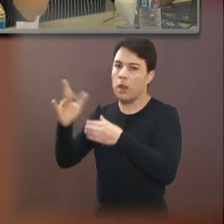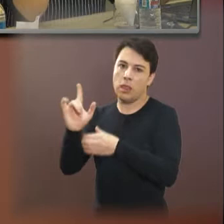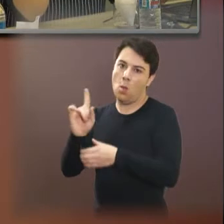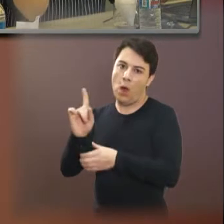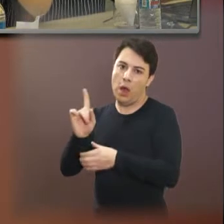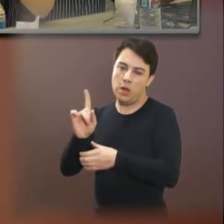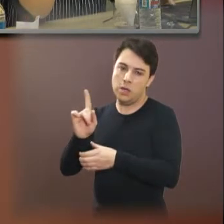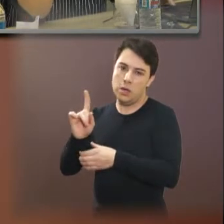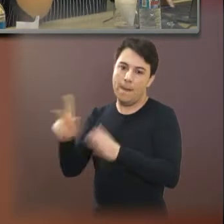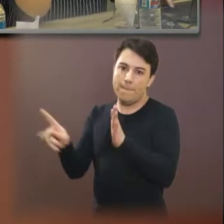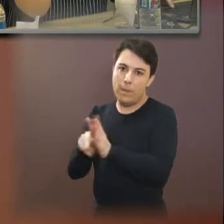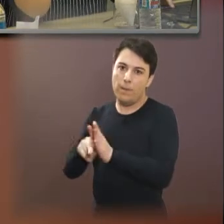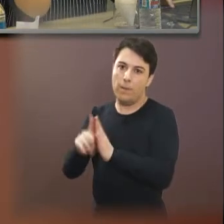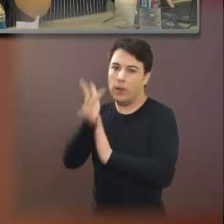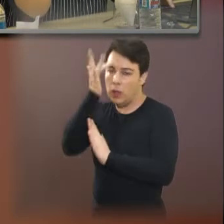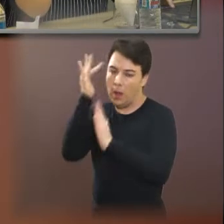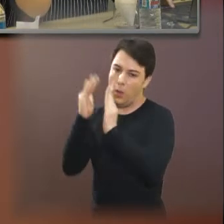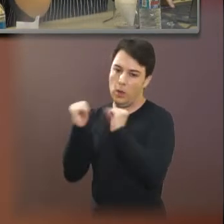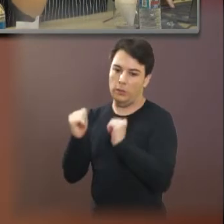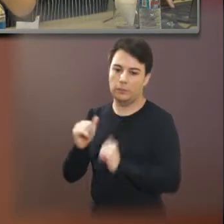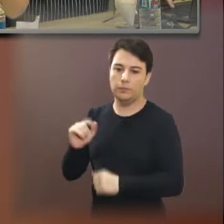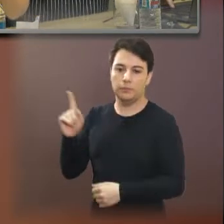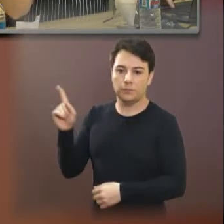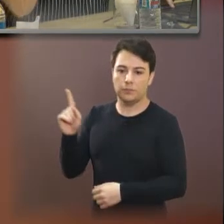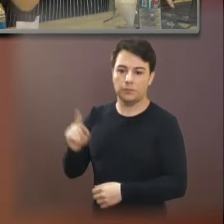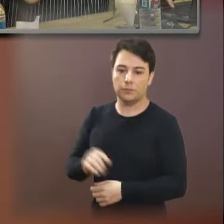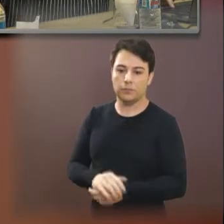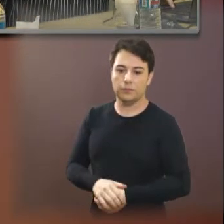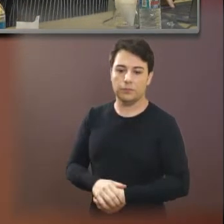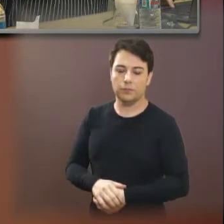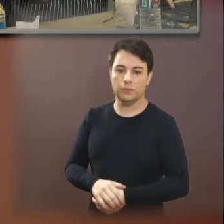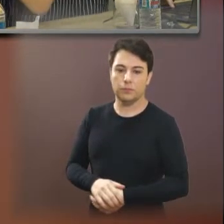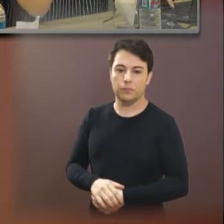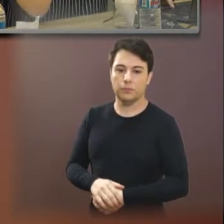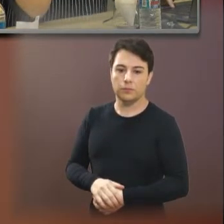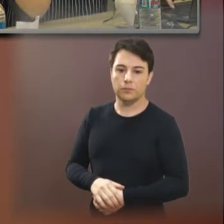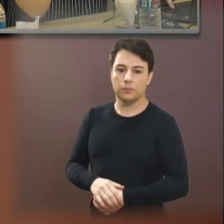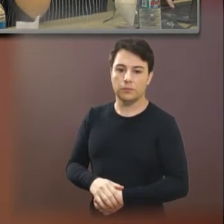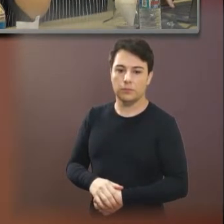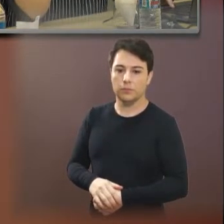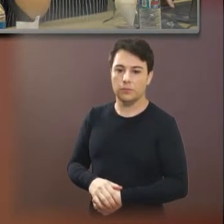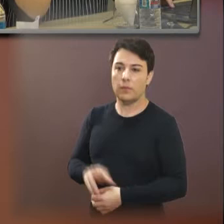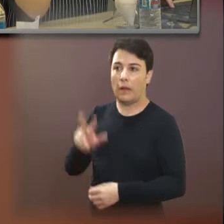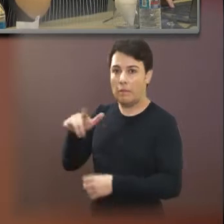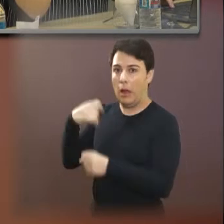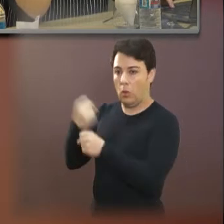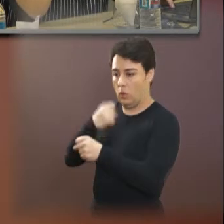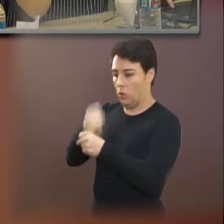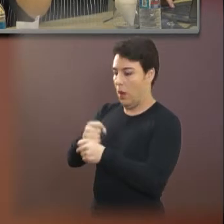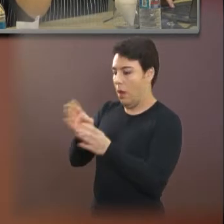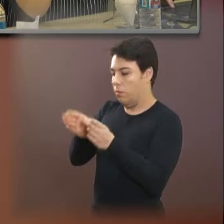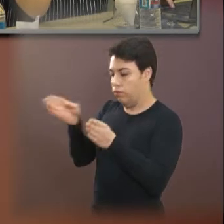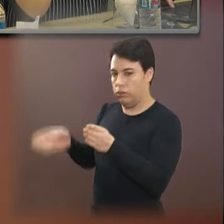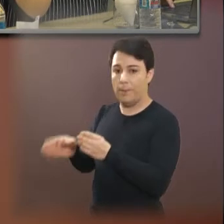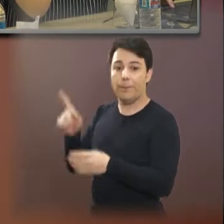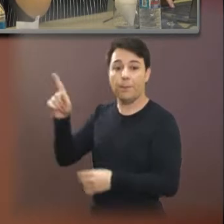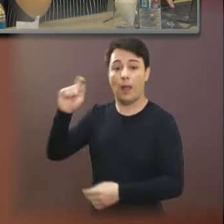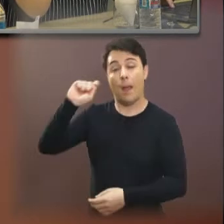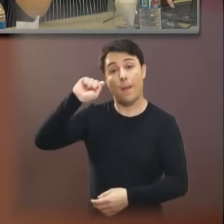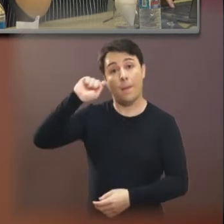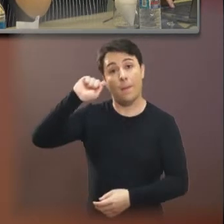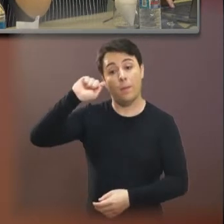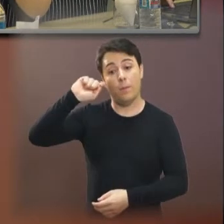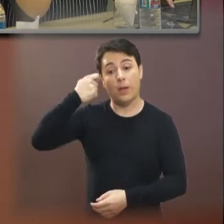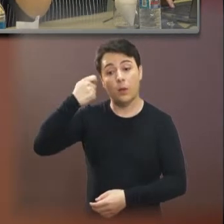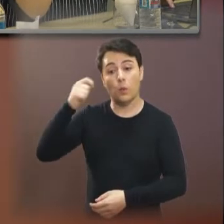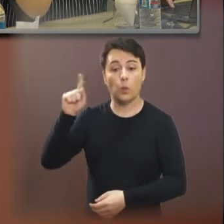limite municipal. Então, a ideia seria completar o trecho no perímetro urbano. Em preto é onde